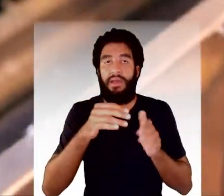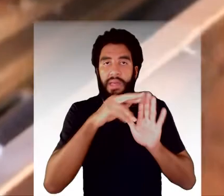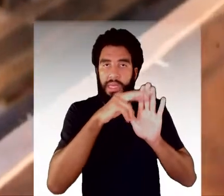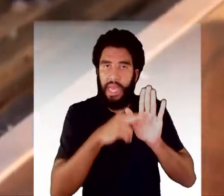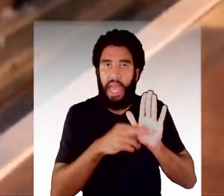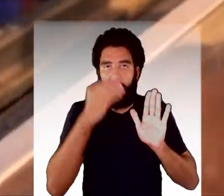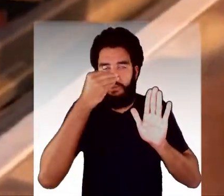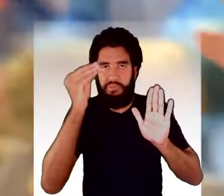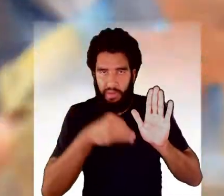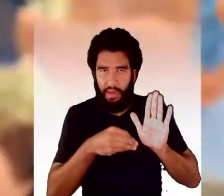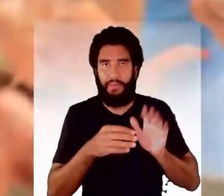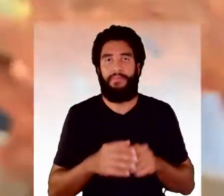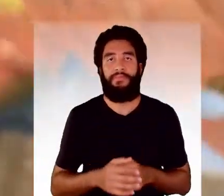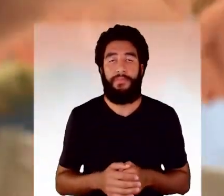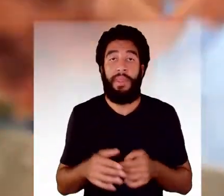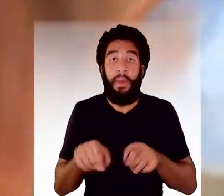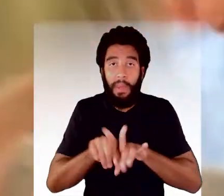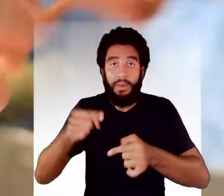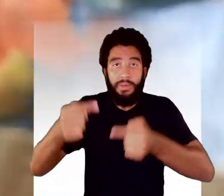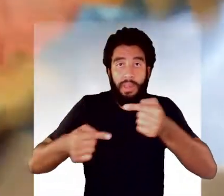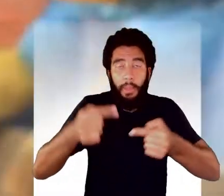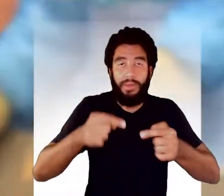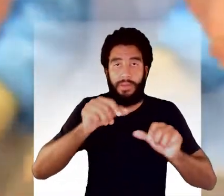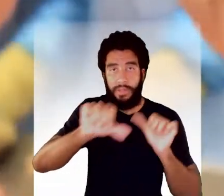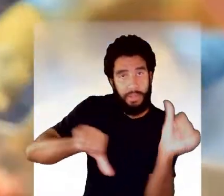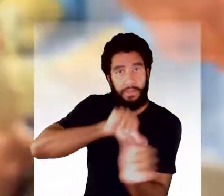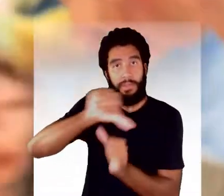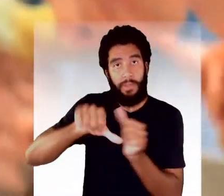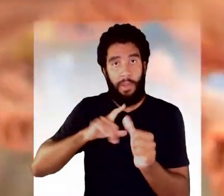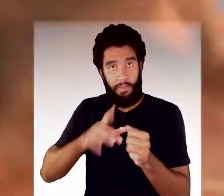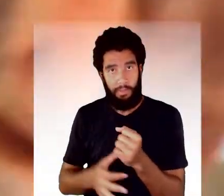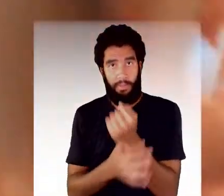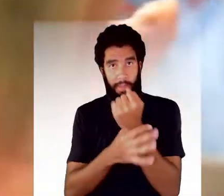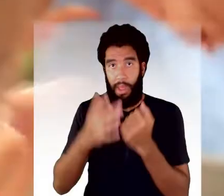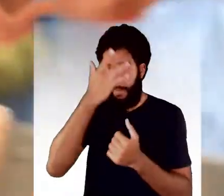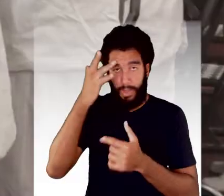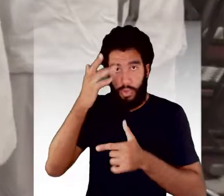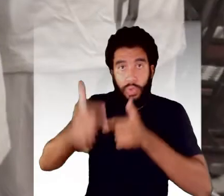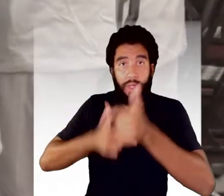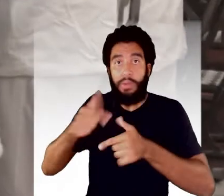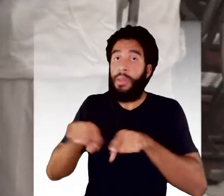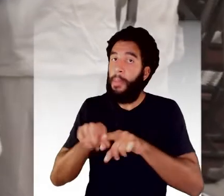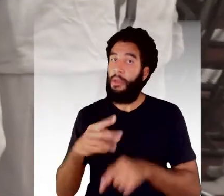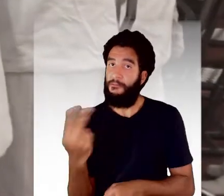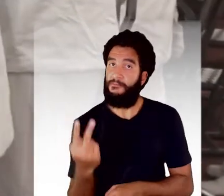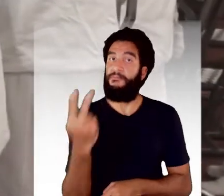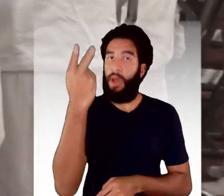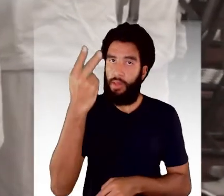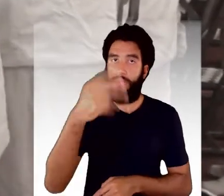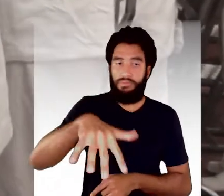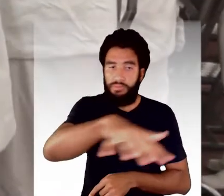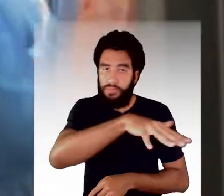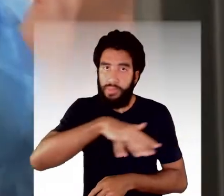nos frigoríficos, bem como participado de debates sobre as possíveis mudanças para garantir que o trabalhador também